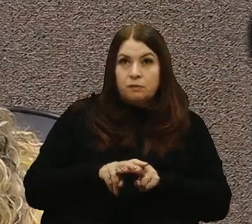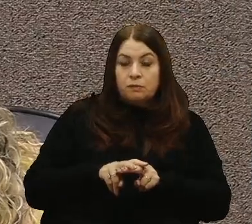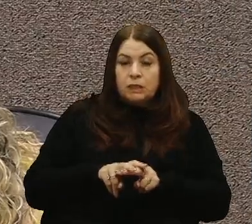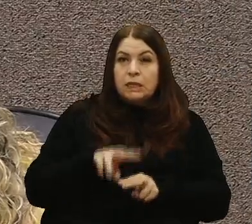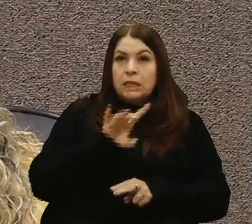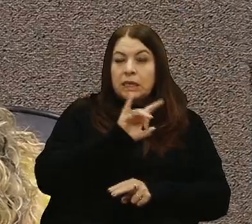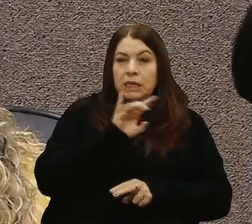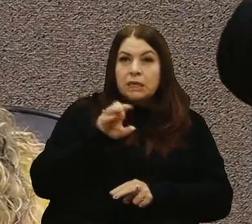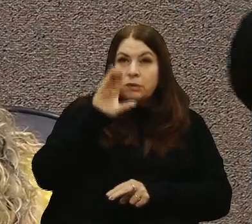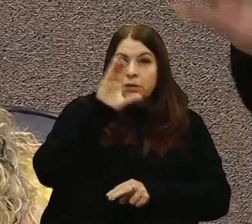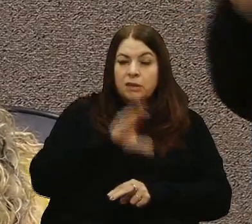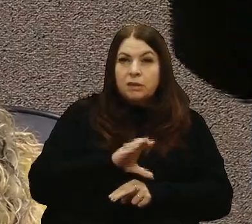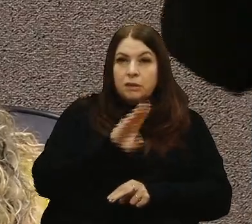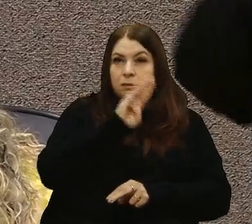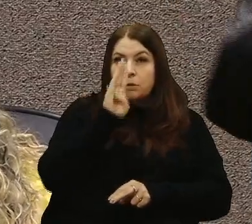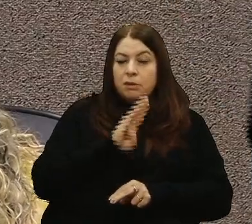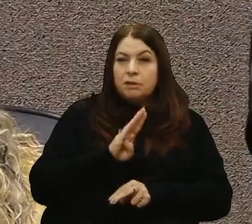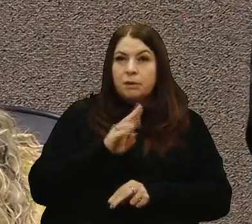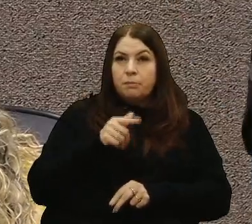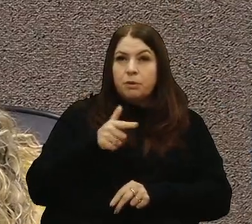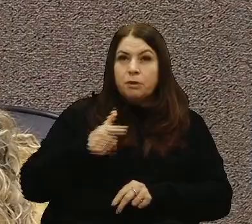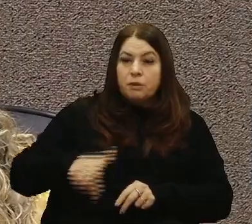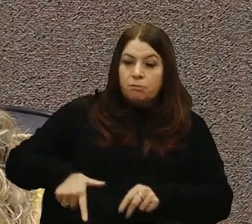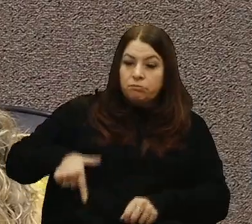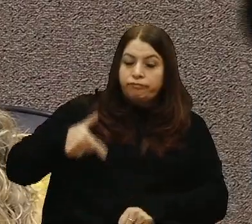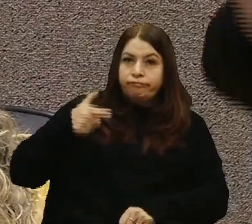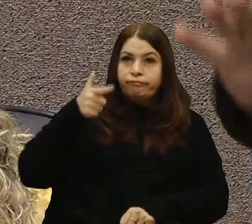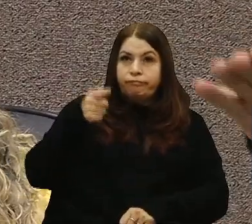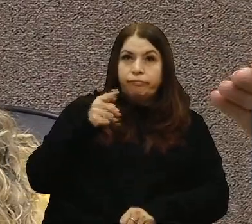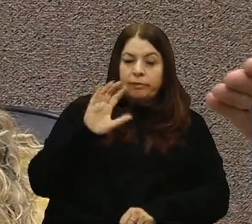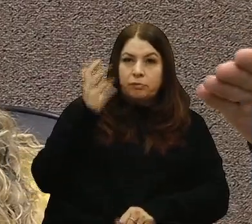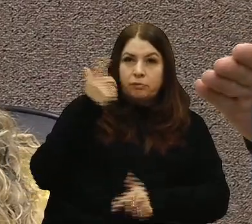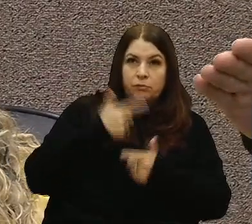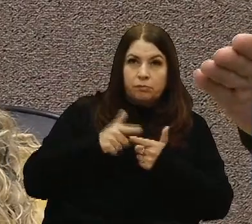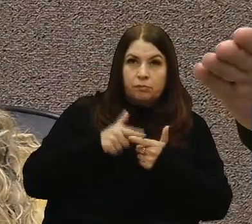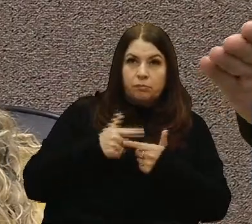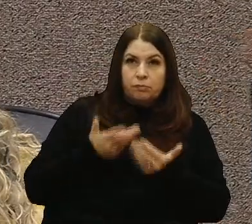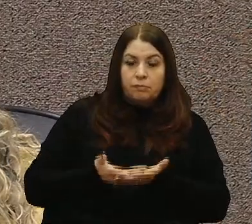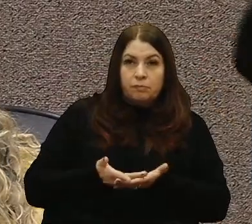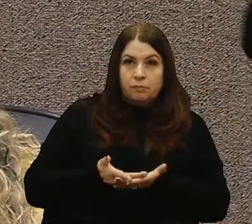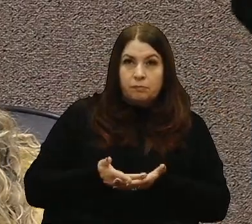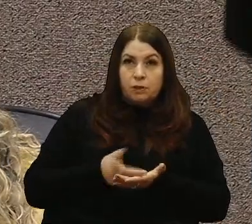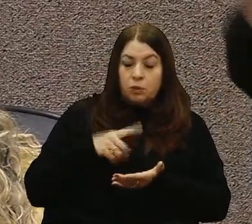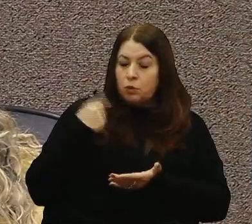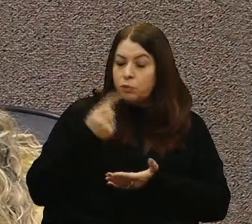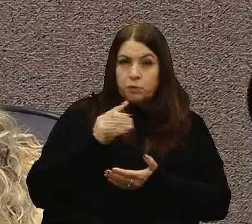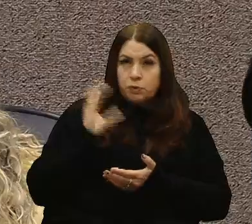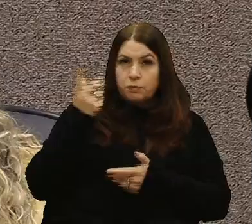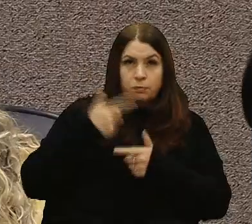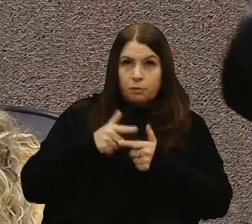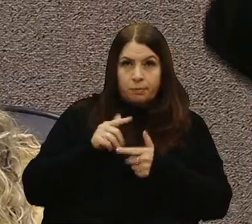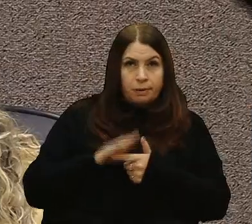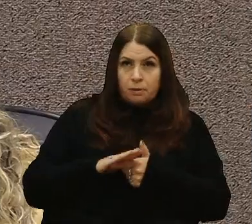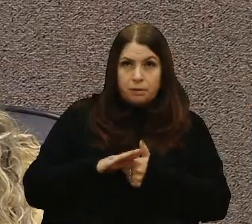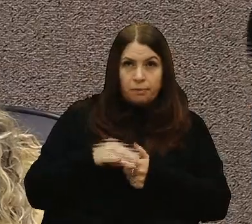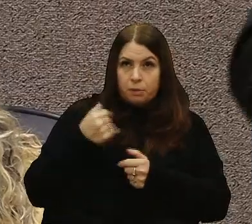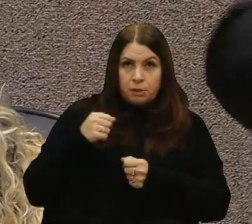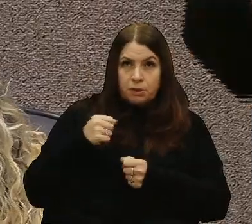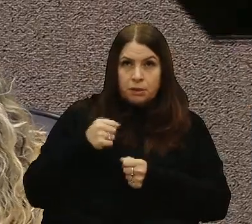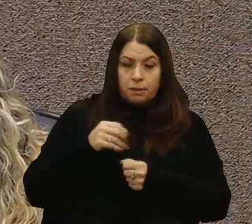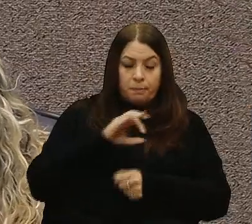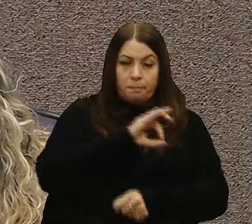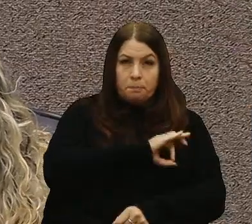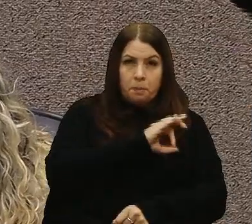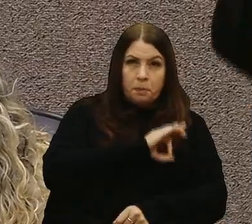cada cidadão brasileiro pode usar uma pistola na cintura, que nós resolvemos o problema. Nós resolvemos o problema. Não precisa